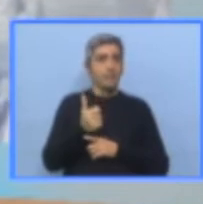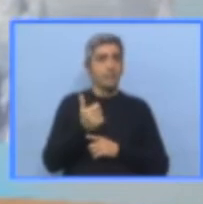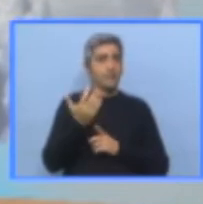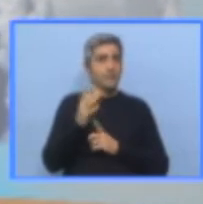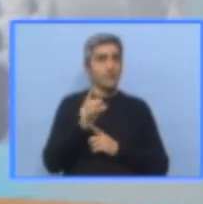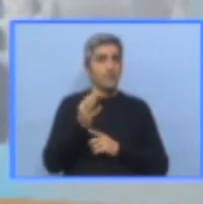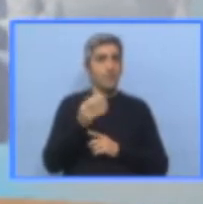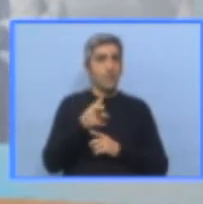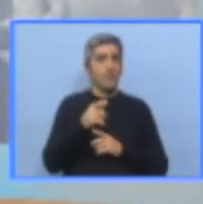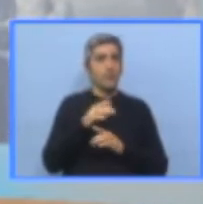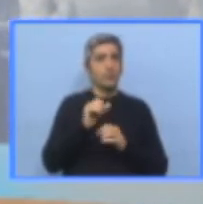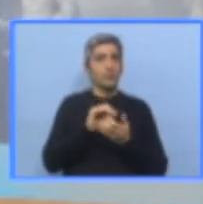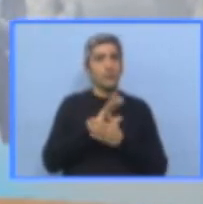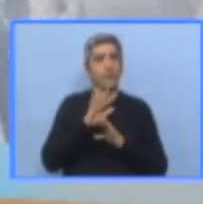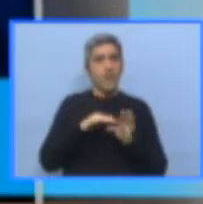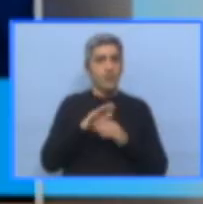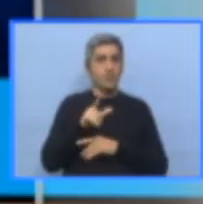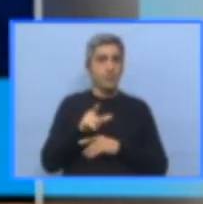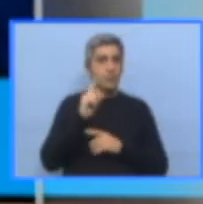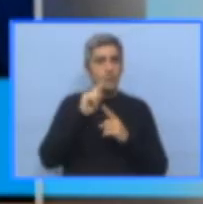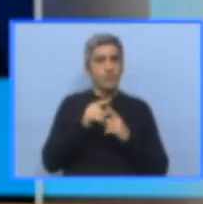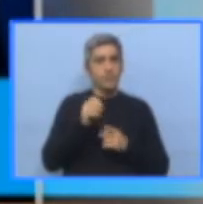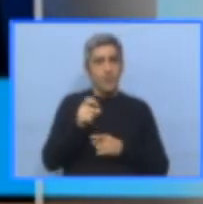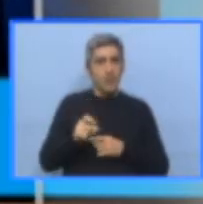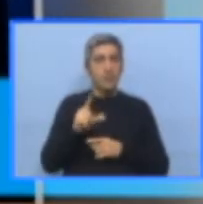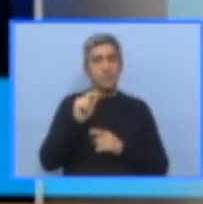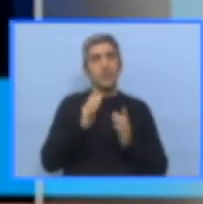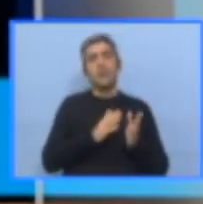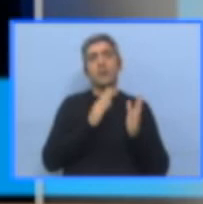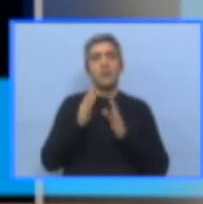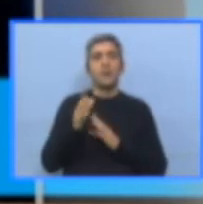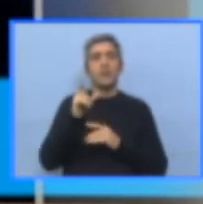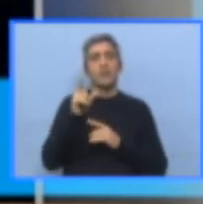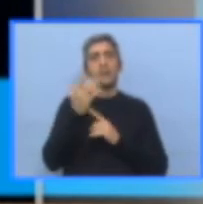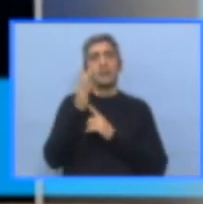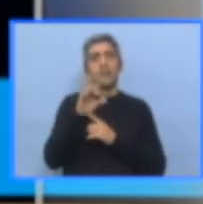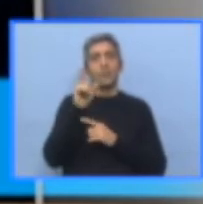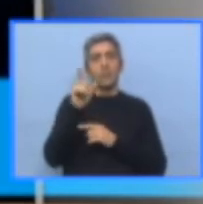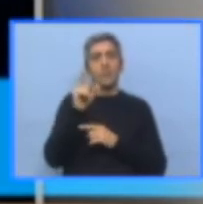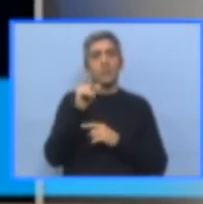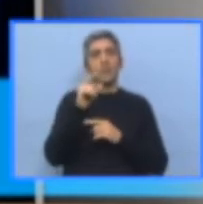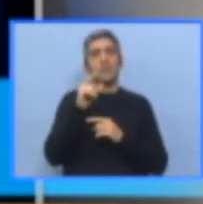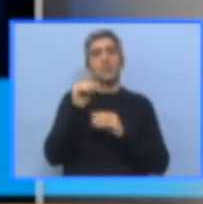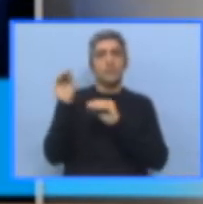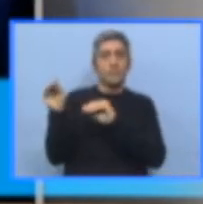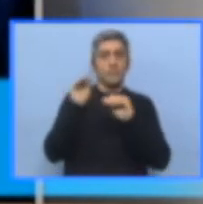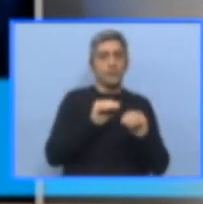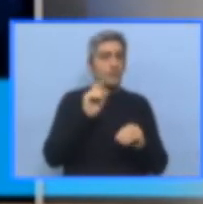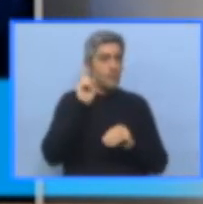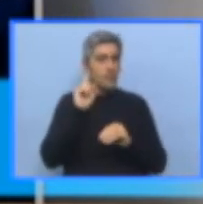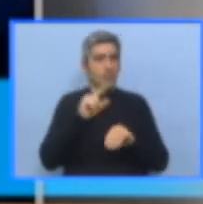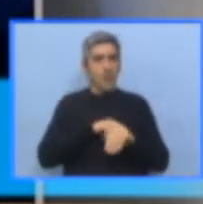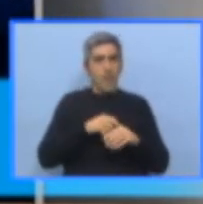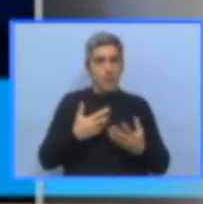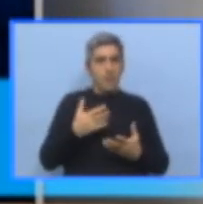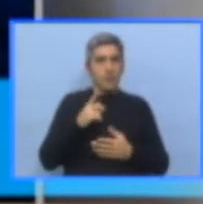facto do que acontece. Sim. Agora, também é um caso em que, transpondo para os dias